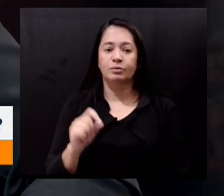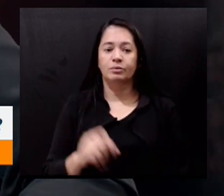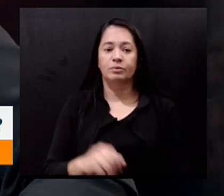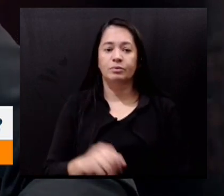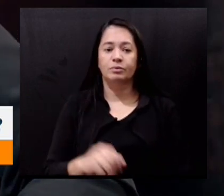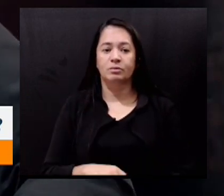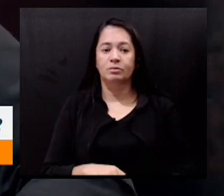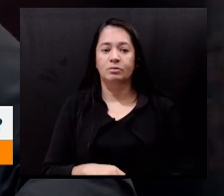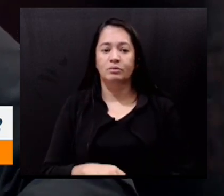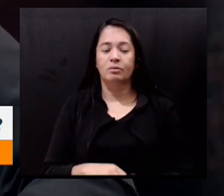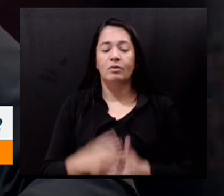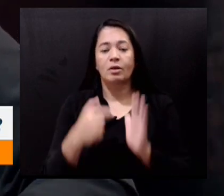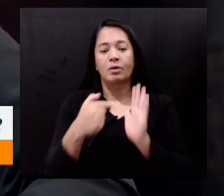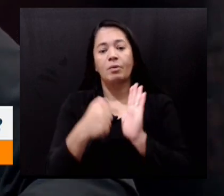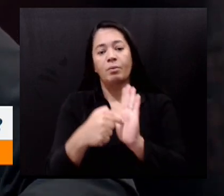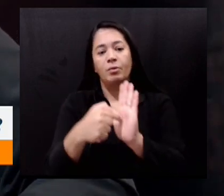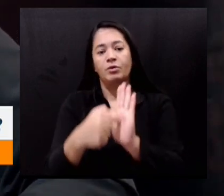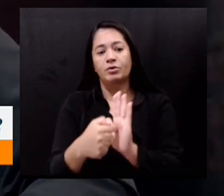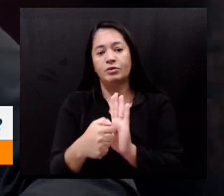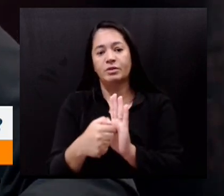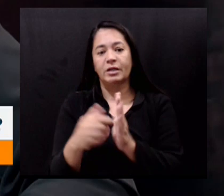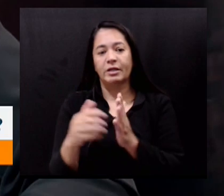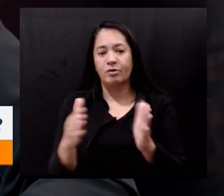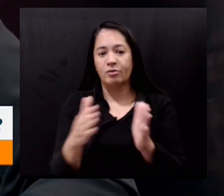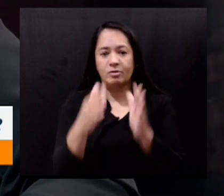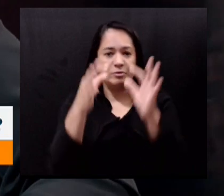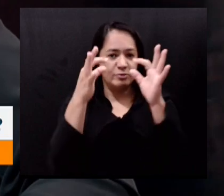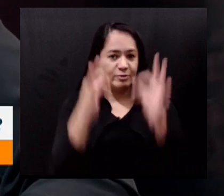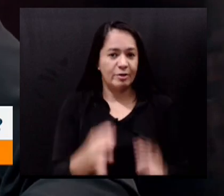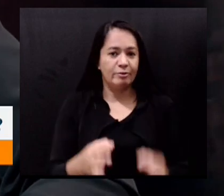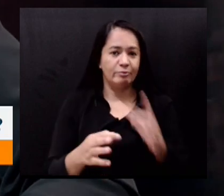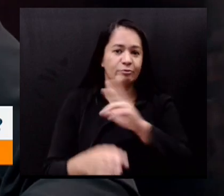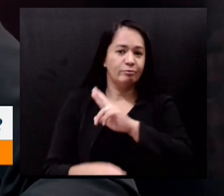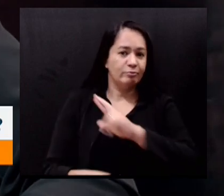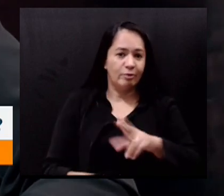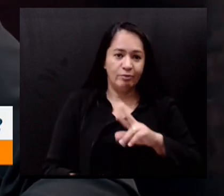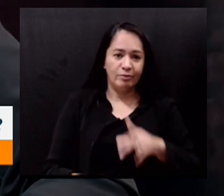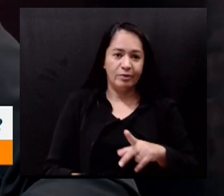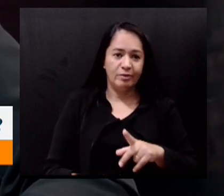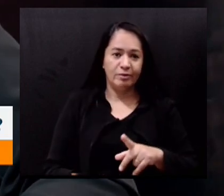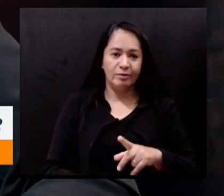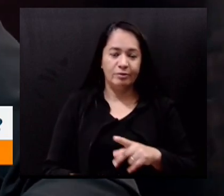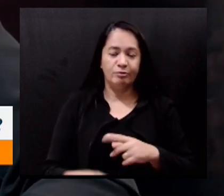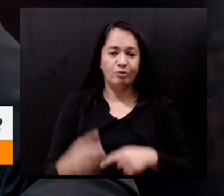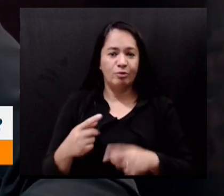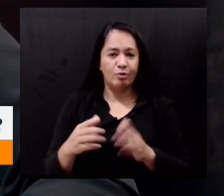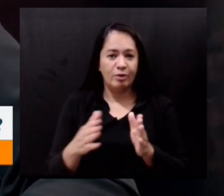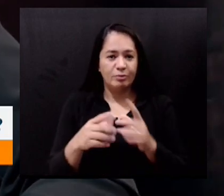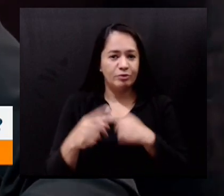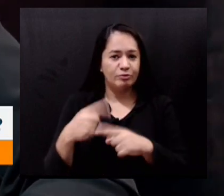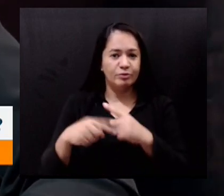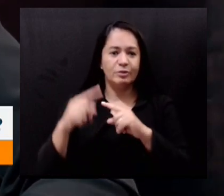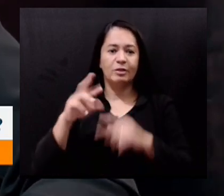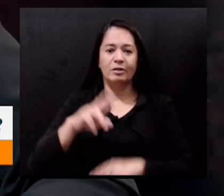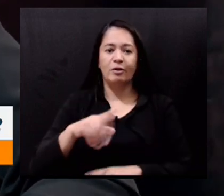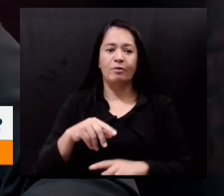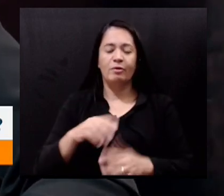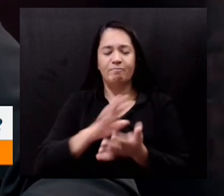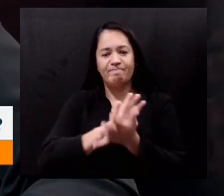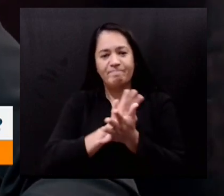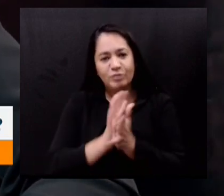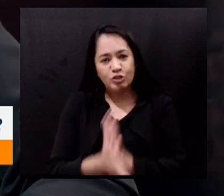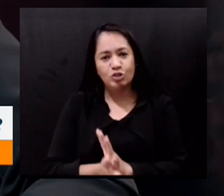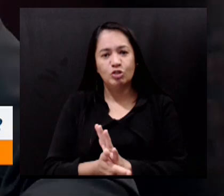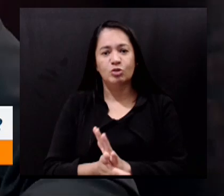mostrar que não é um caminho eficaz de Uhum. evolução. É um caminho que destrói o outro, que paralisa